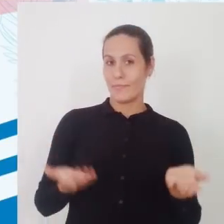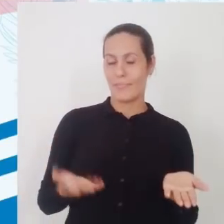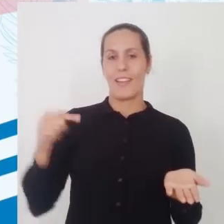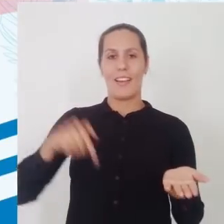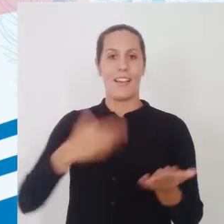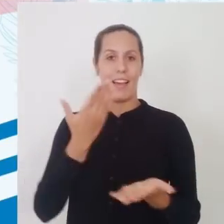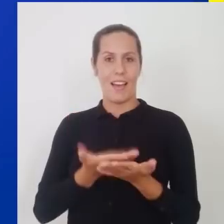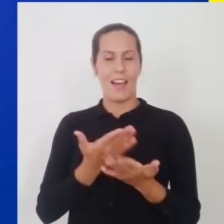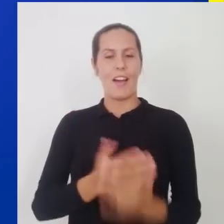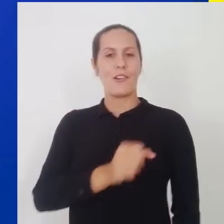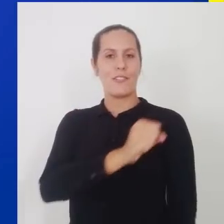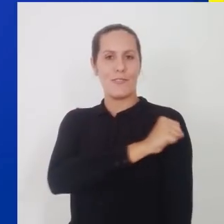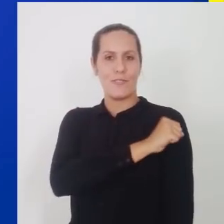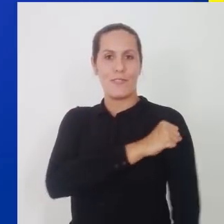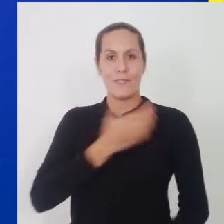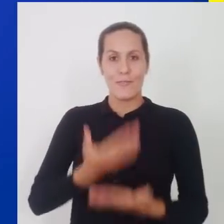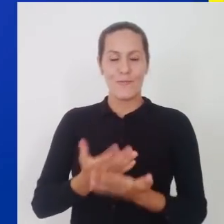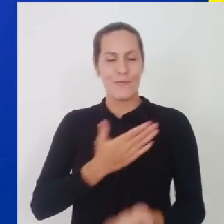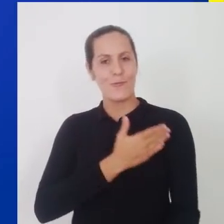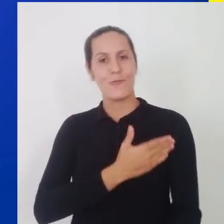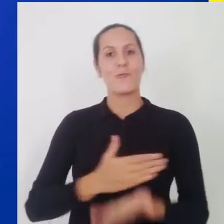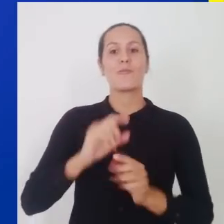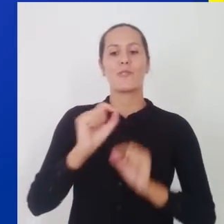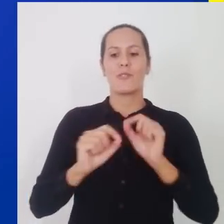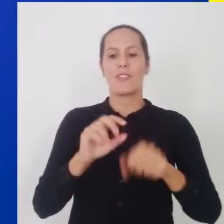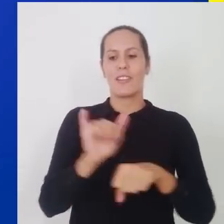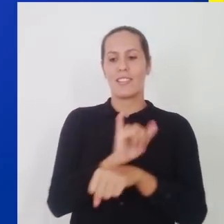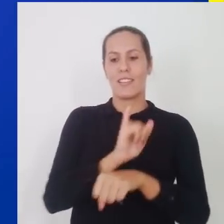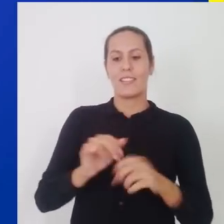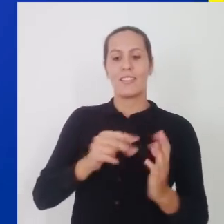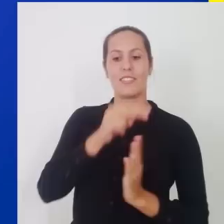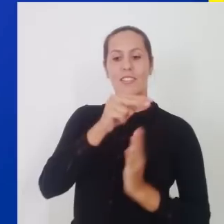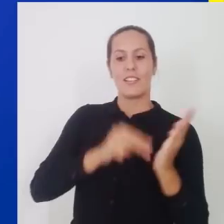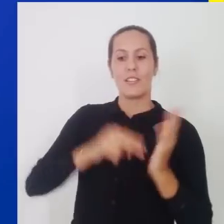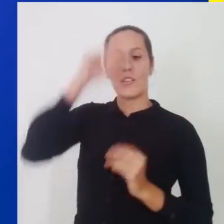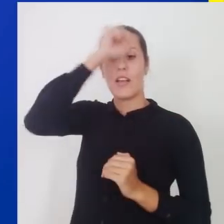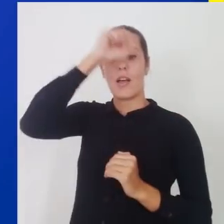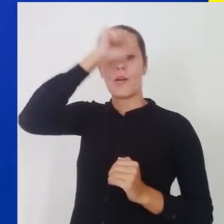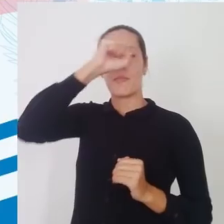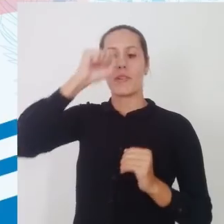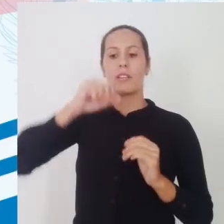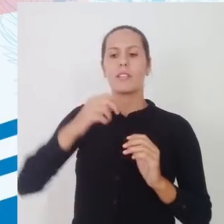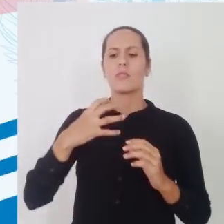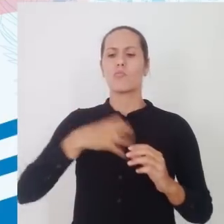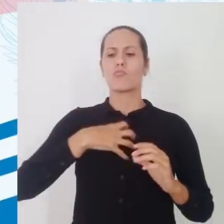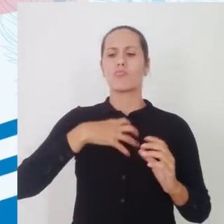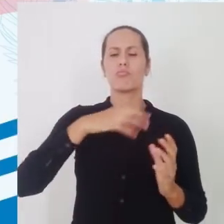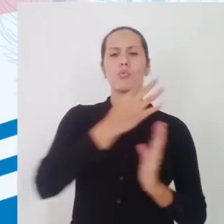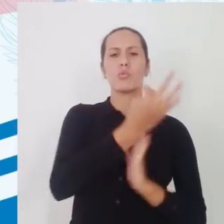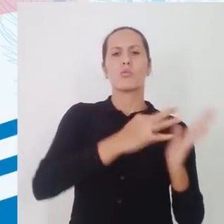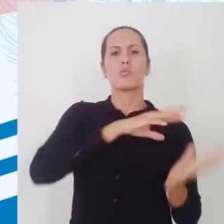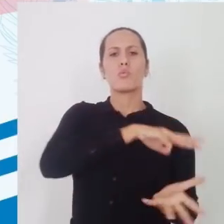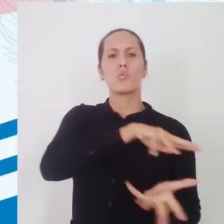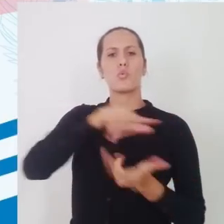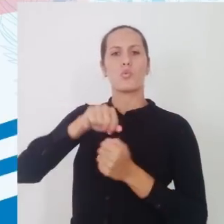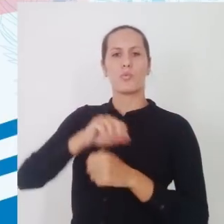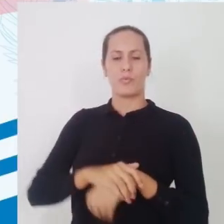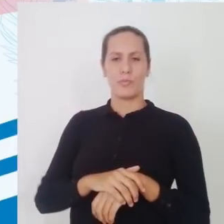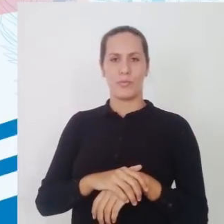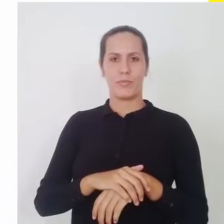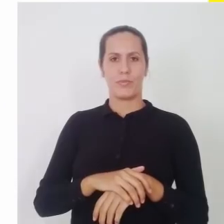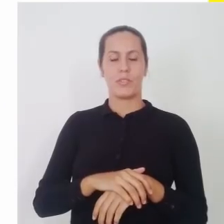8º ano começa agora. Estratégias de leitura, aprender o sentido global do texto. Meu nome é Raíssa Lima, sou professora de